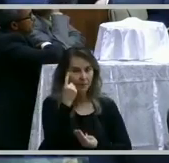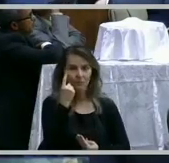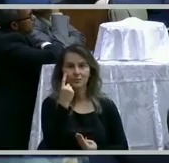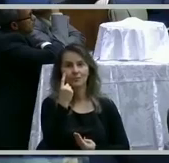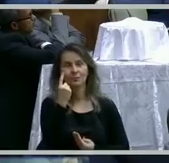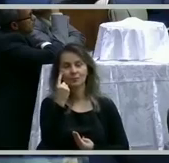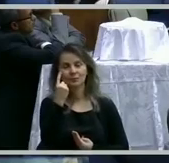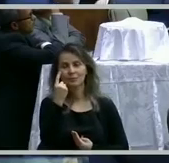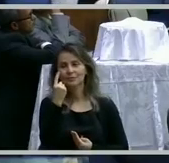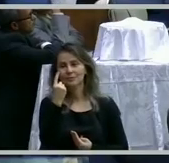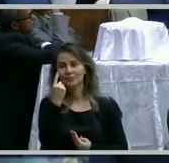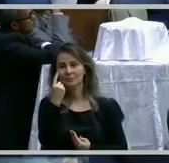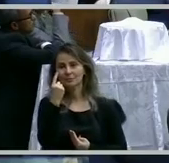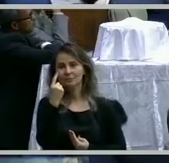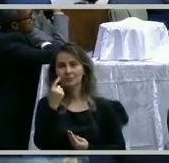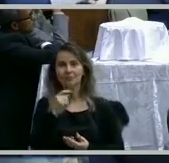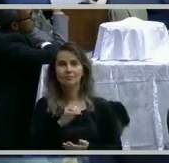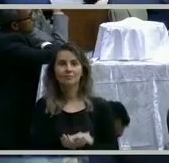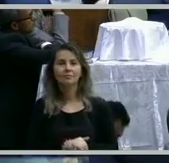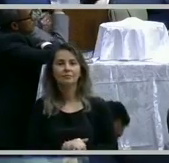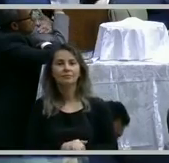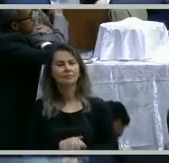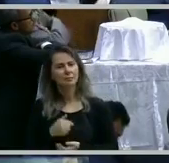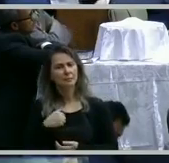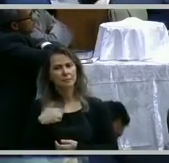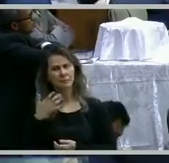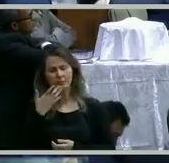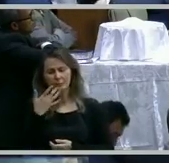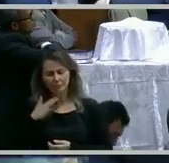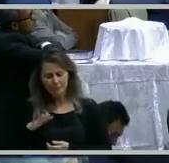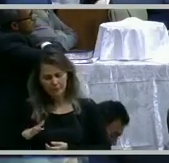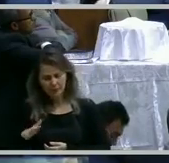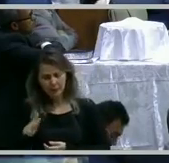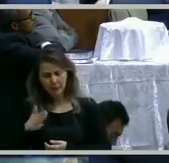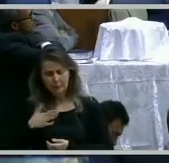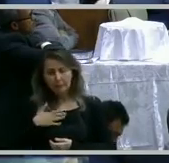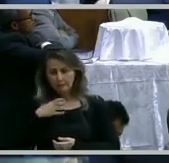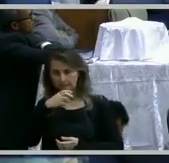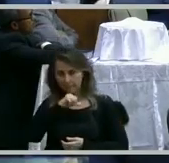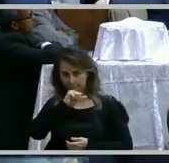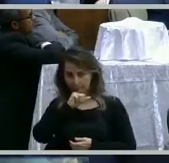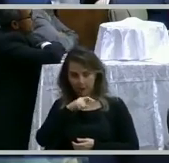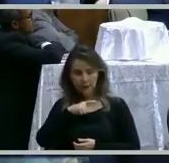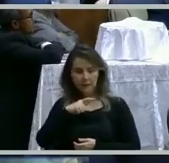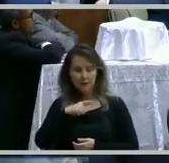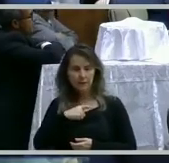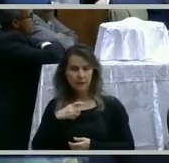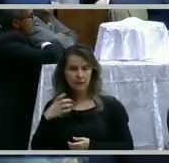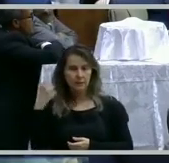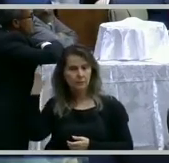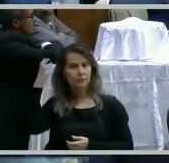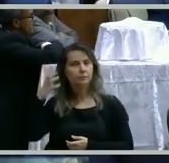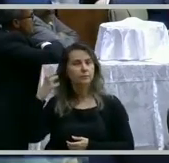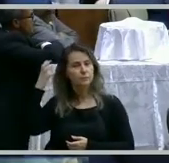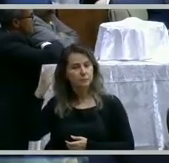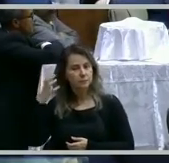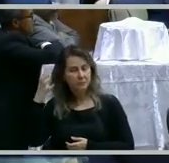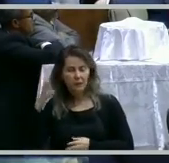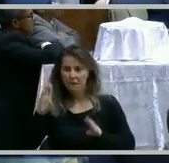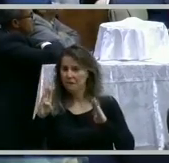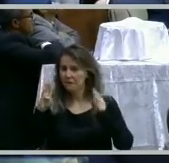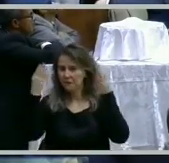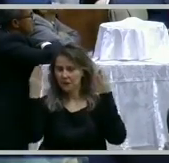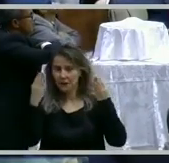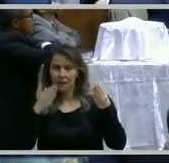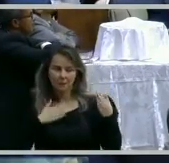Três em um. Quando eu era menino, meu pai tinha um som, comprou um som. Foi uma festa, os vizinhos vieram lá para casa. Fizeram